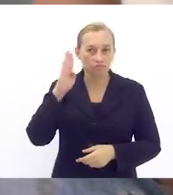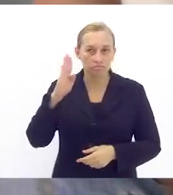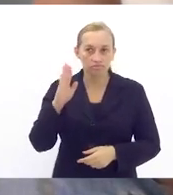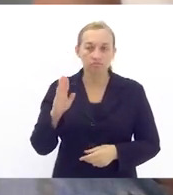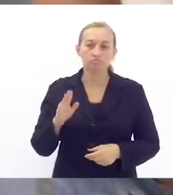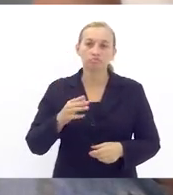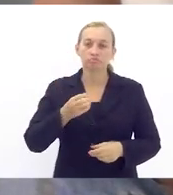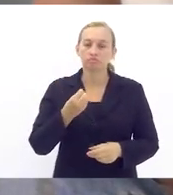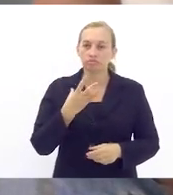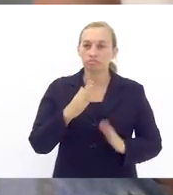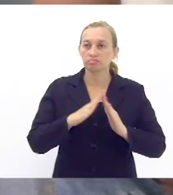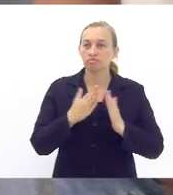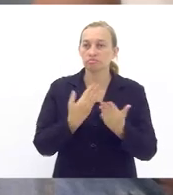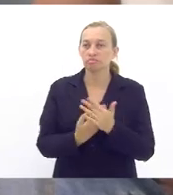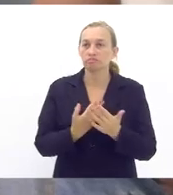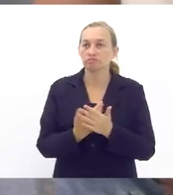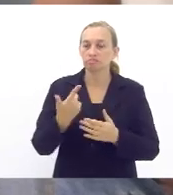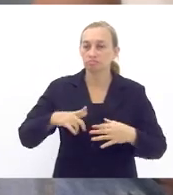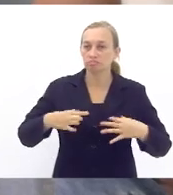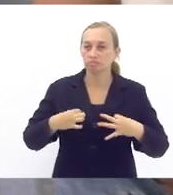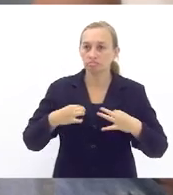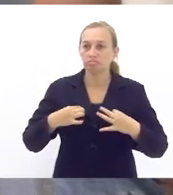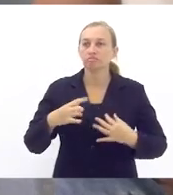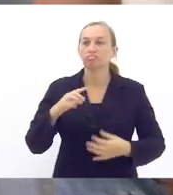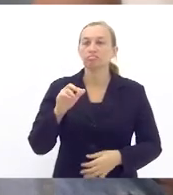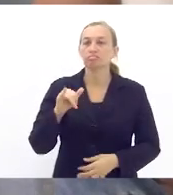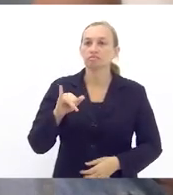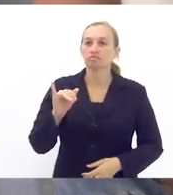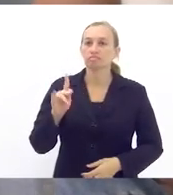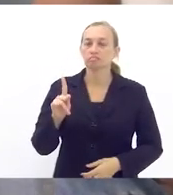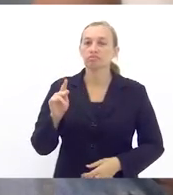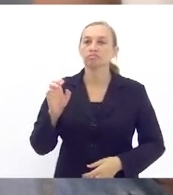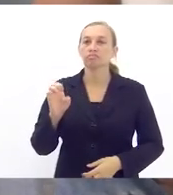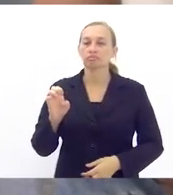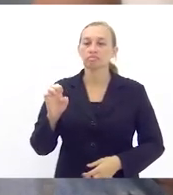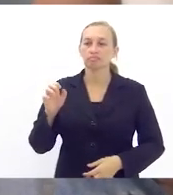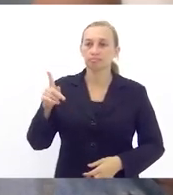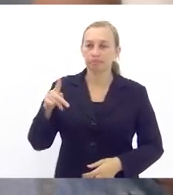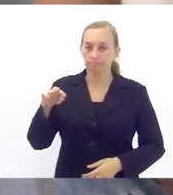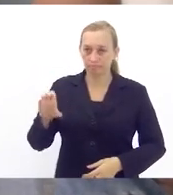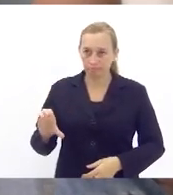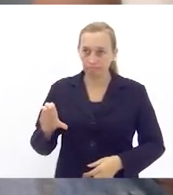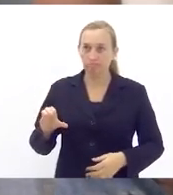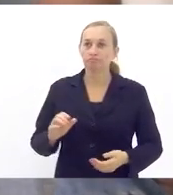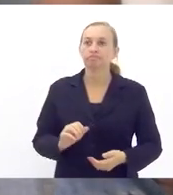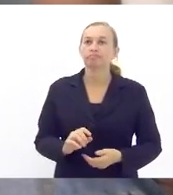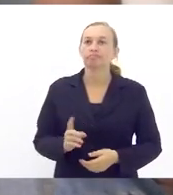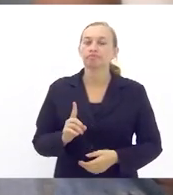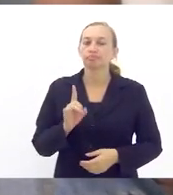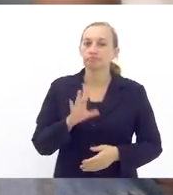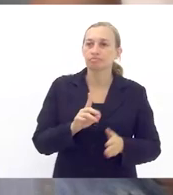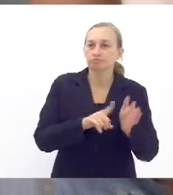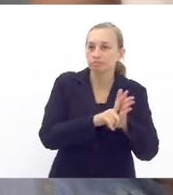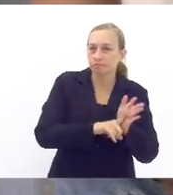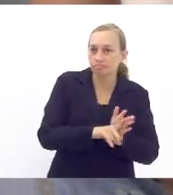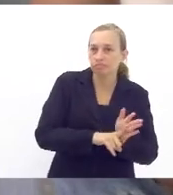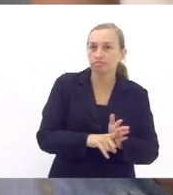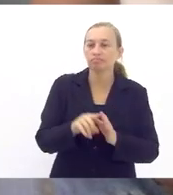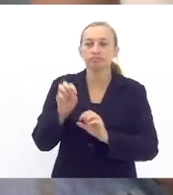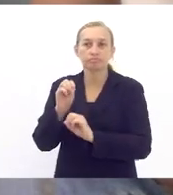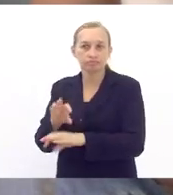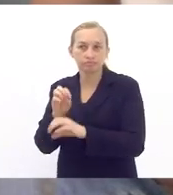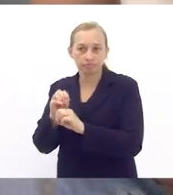manutenção da escola mas uma vez eu coloco ele ataque à disposição nós temos não só a parte de pesquisas de educação